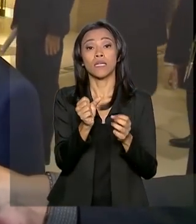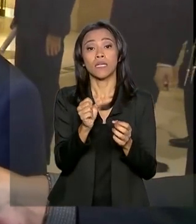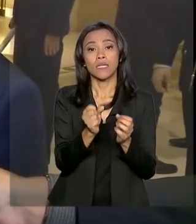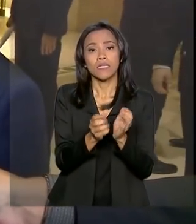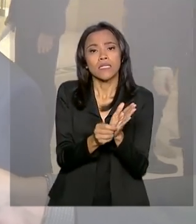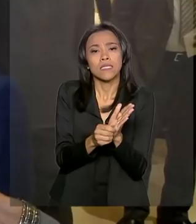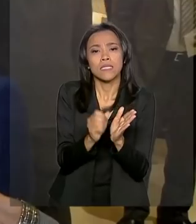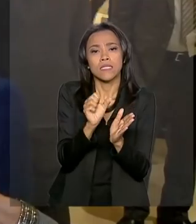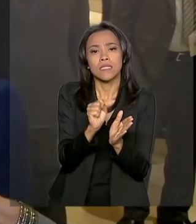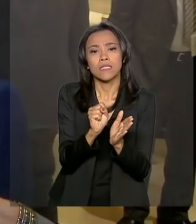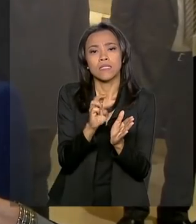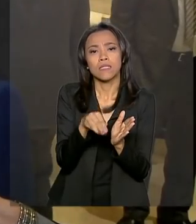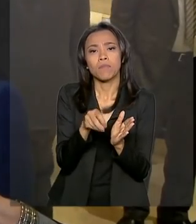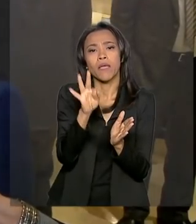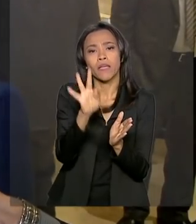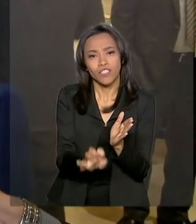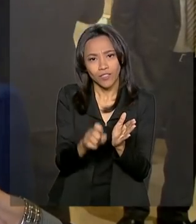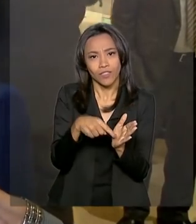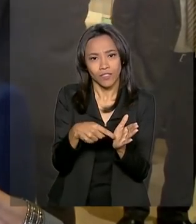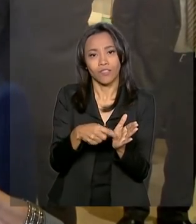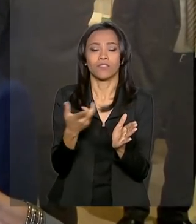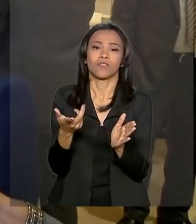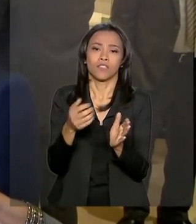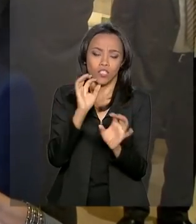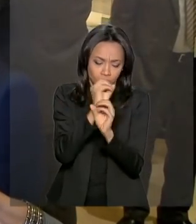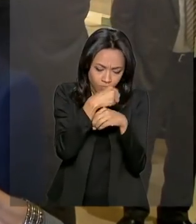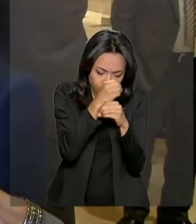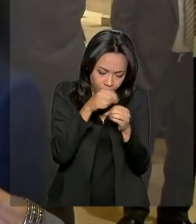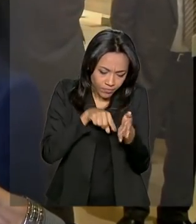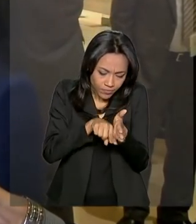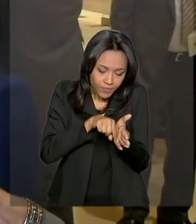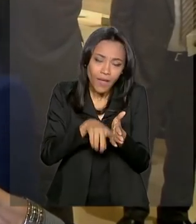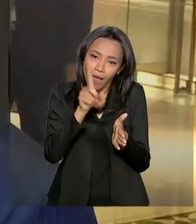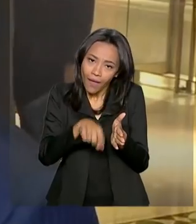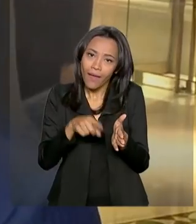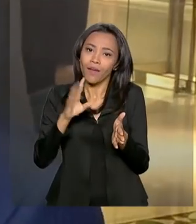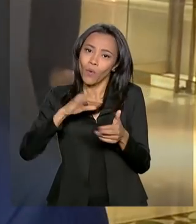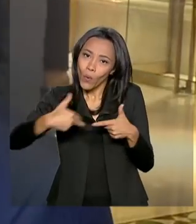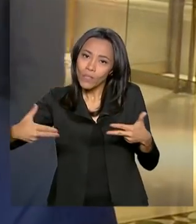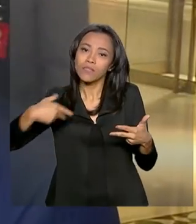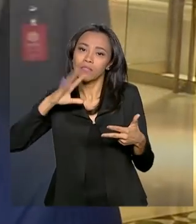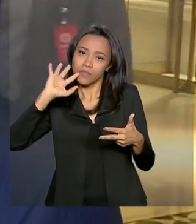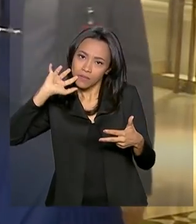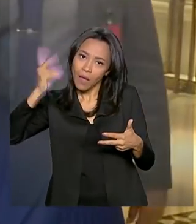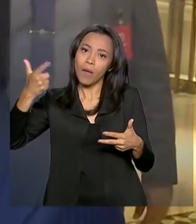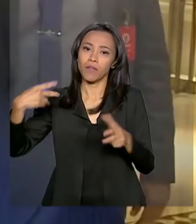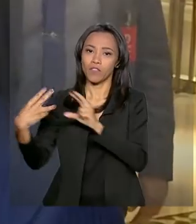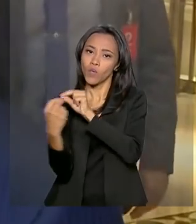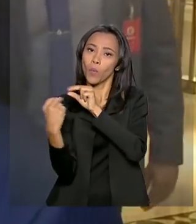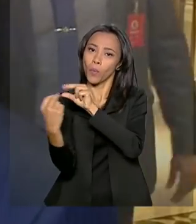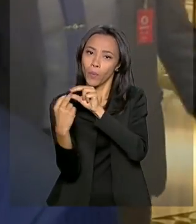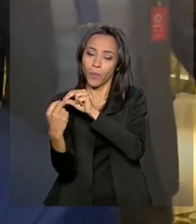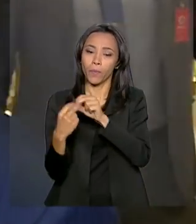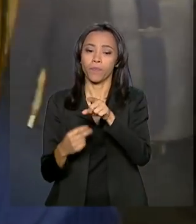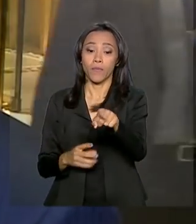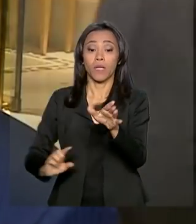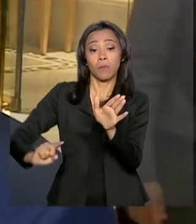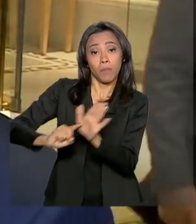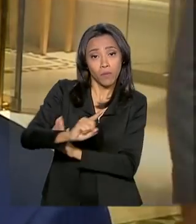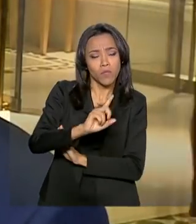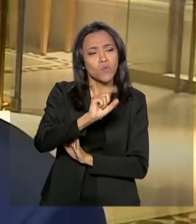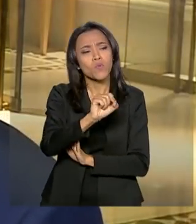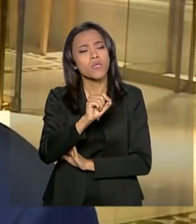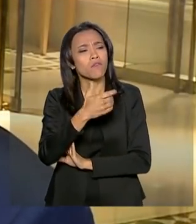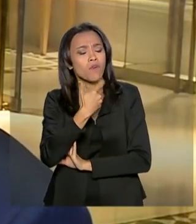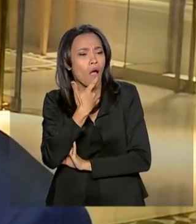apresentadas são pequenas questões burocráticas como se resolve na conversa perguntado sobre o que mais lhe impressionou na viagem